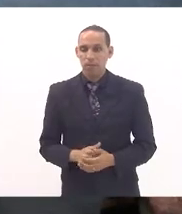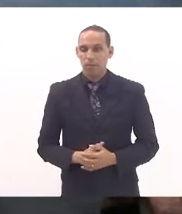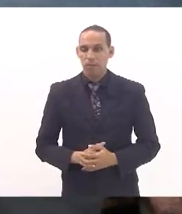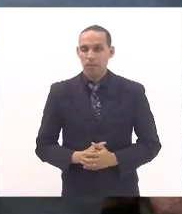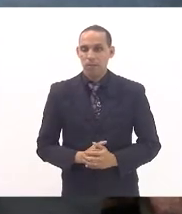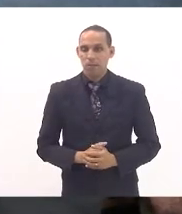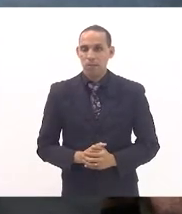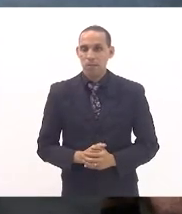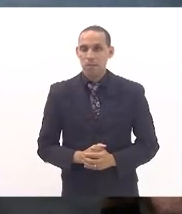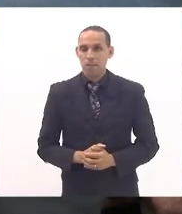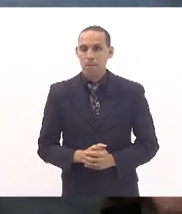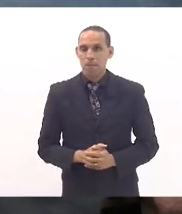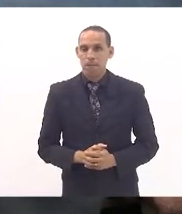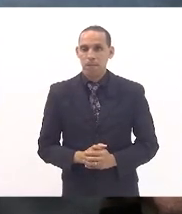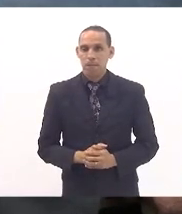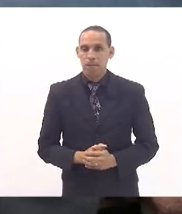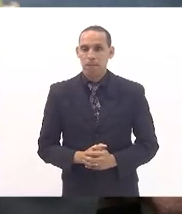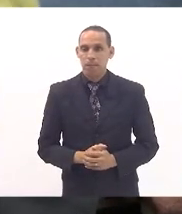Marta Rocha está aí.